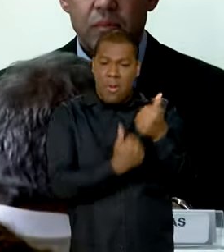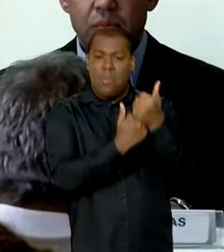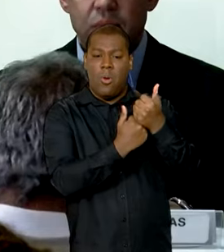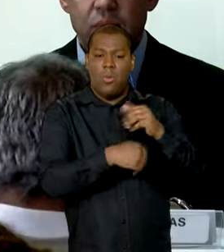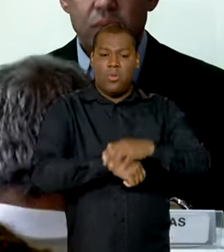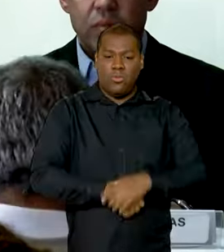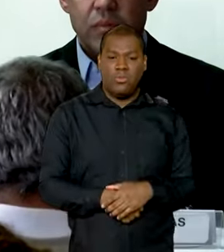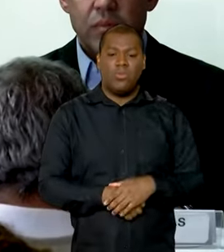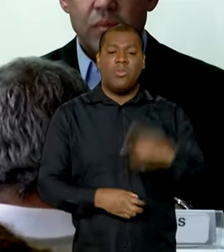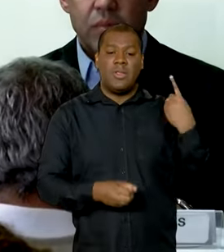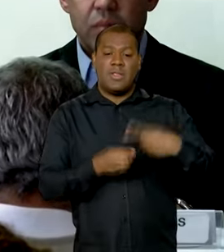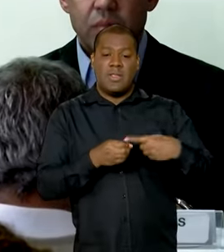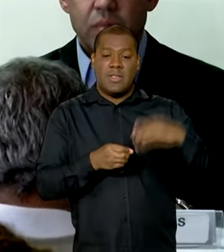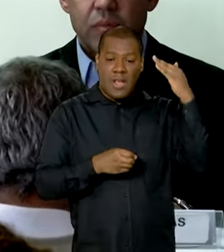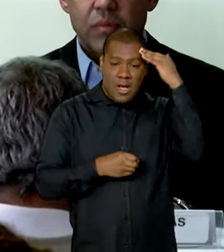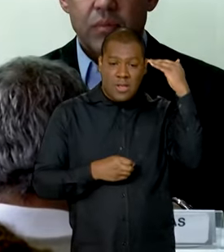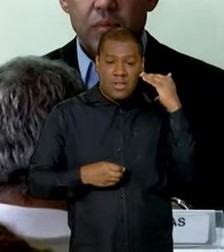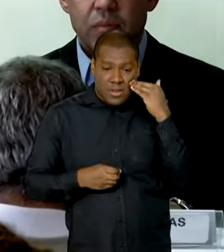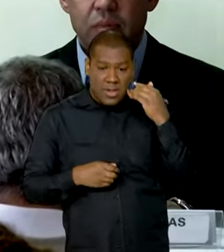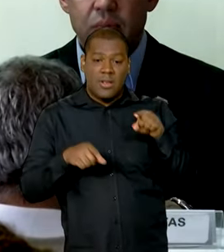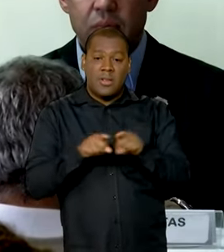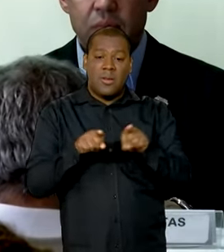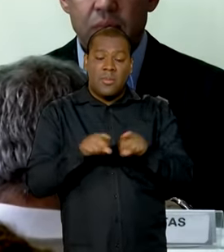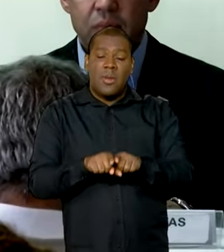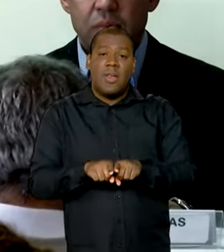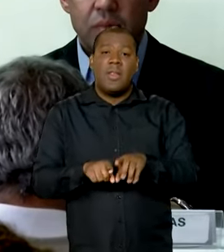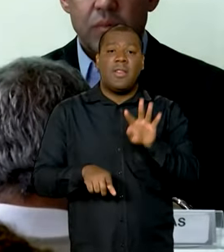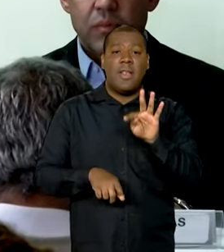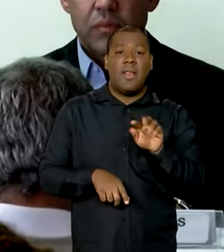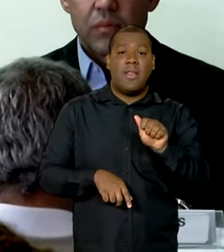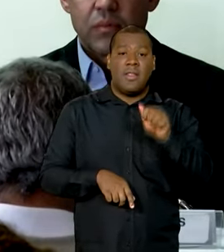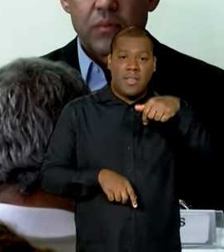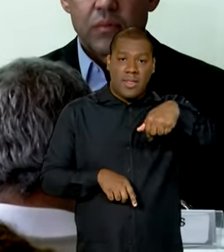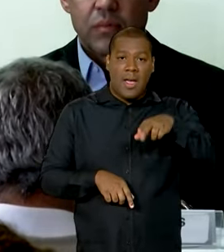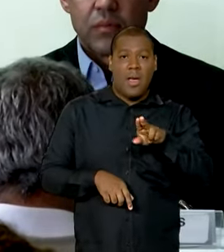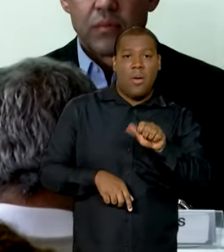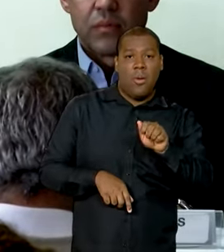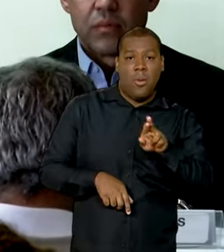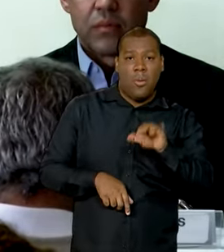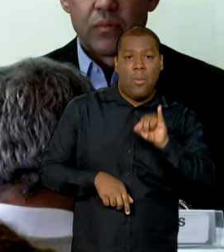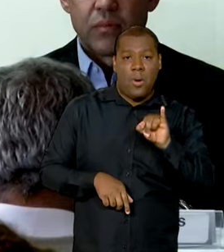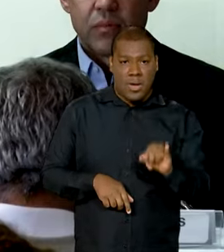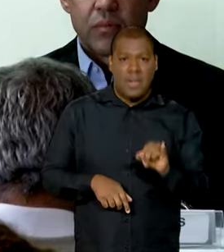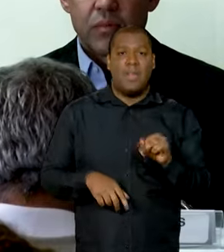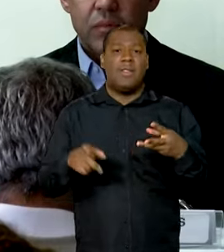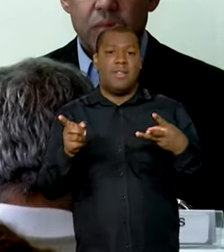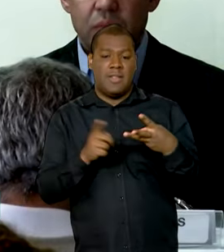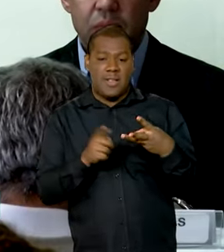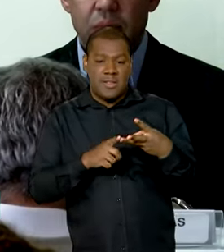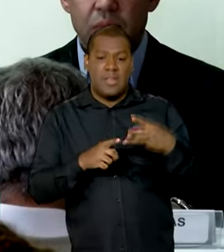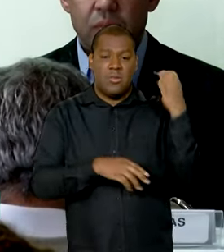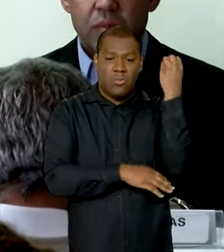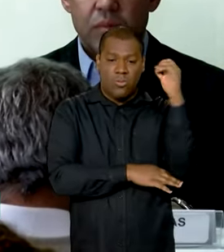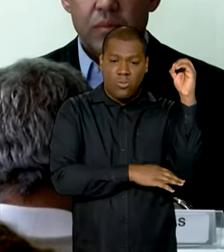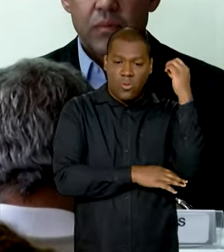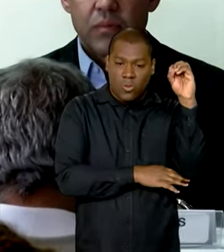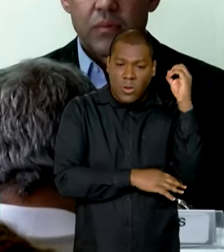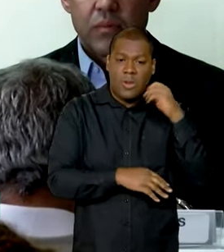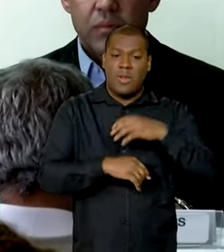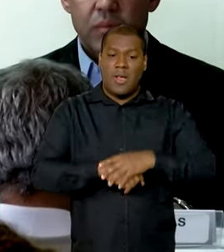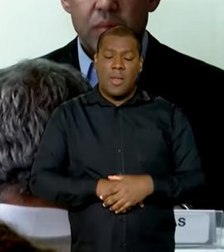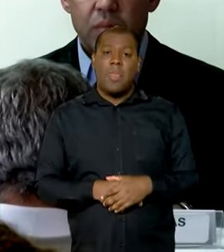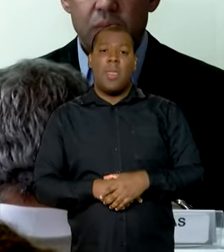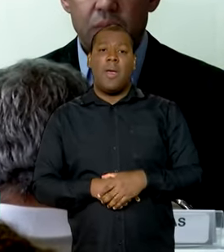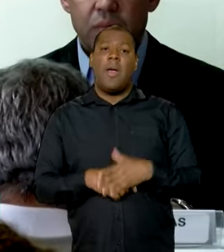Maria, um núcleo na região do Vale do Taquari e outro aqui em Porto Alegre, para que as prefeituras tenham todo o assessoramento desde o primeiro